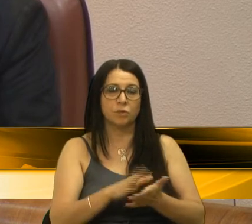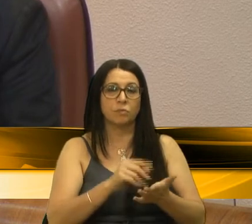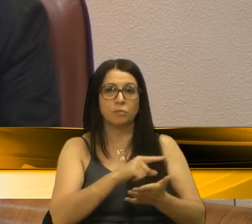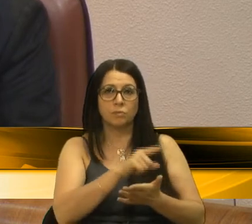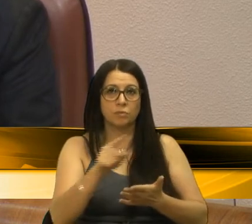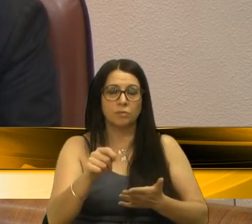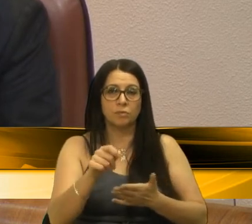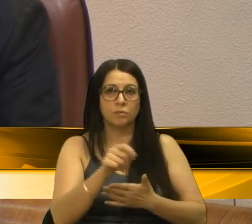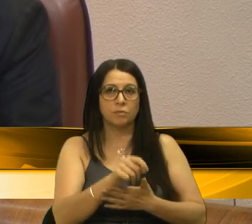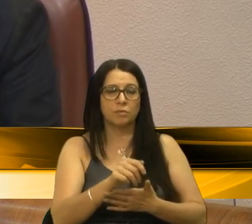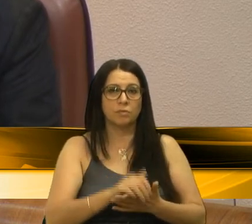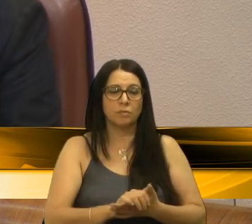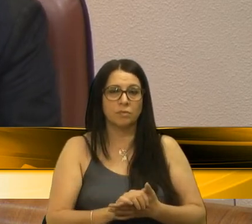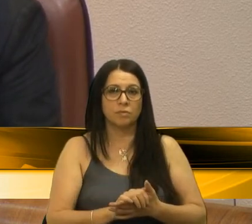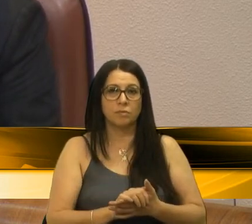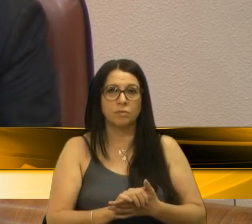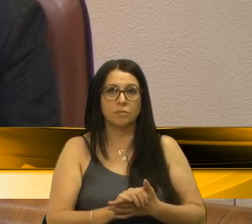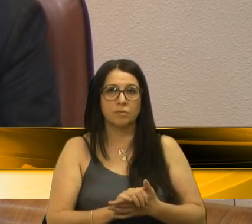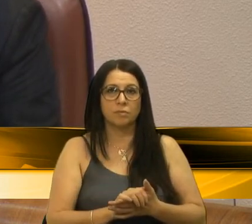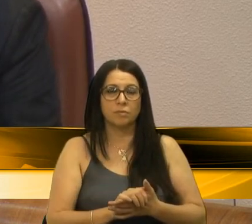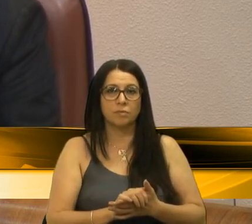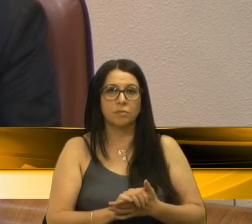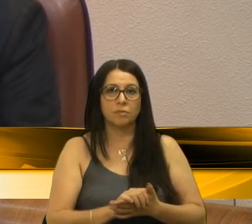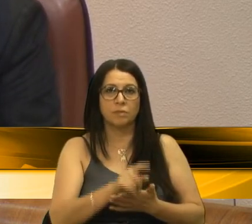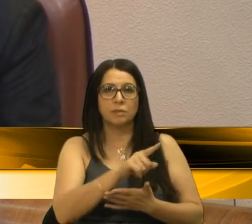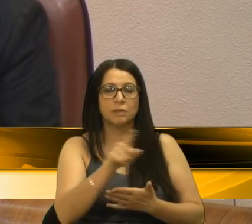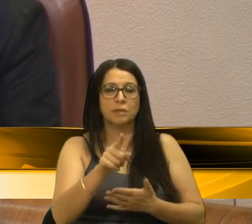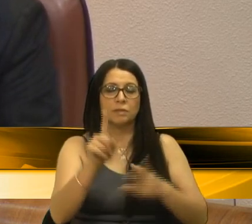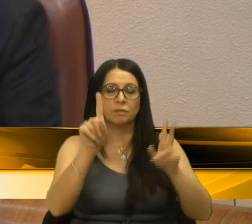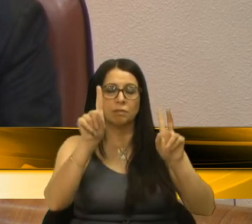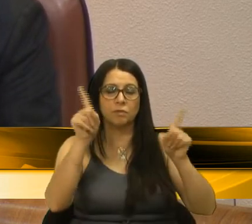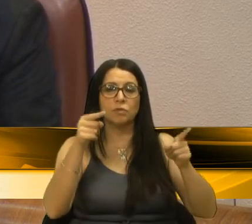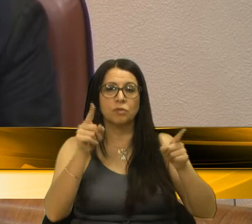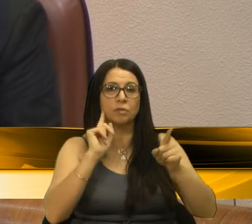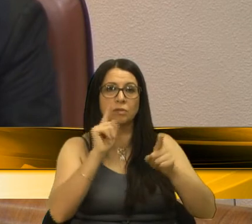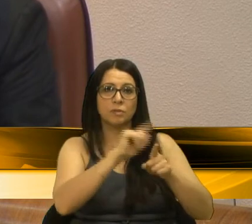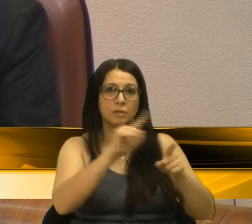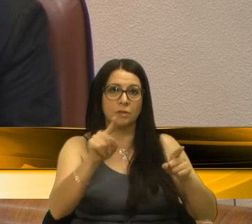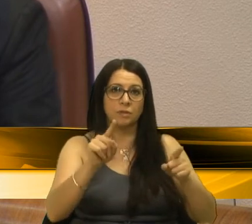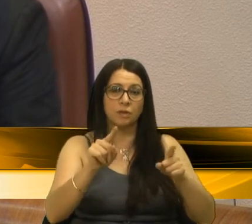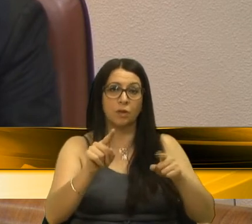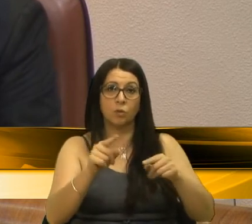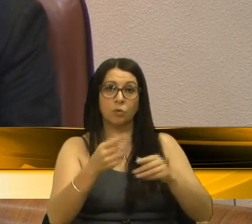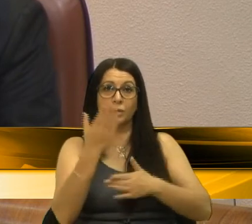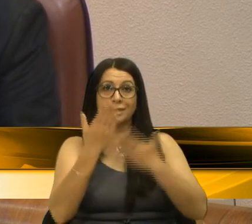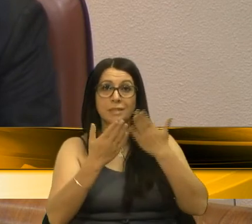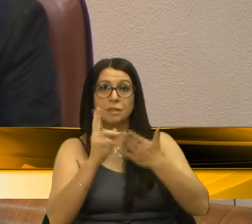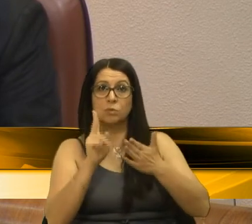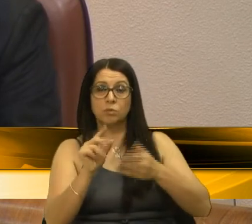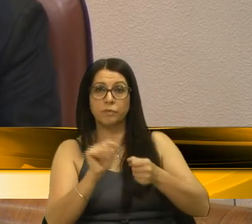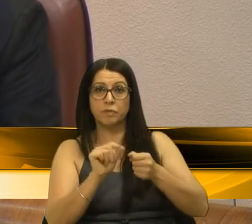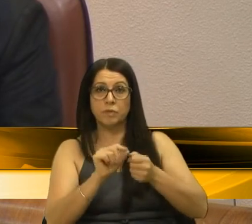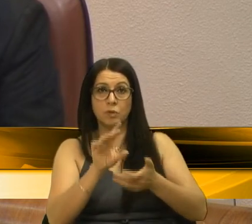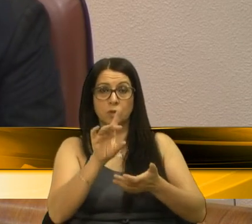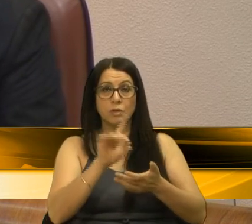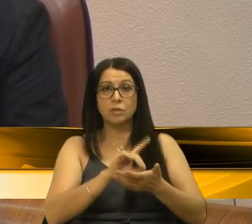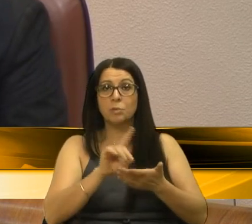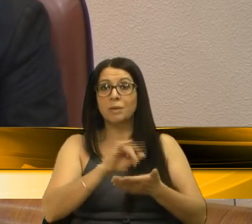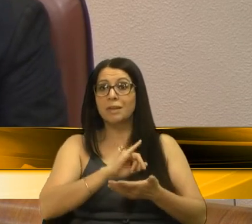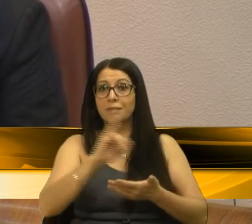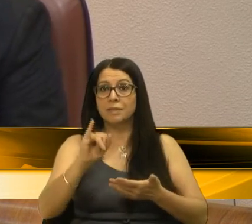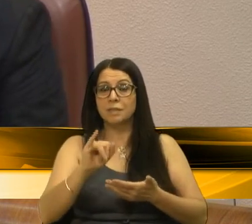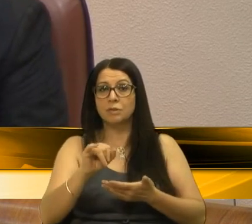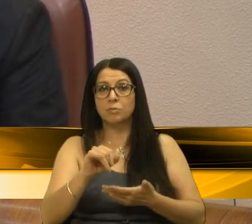é acompanhada dos documentos que a instrui, fecha parênteses, do mandato de citação quando realizado por oficial de justiça